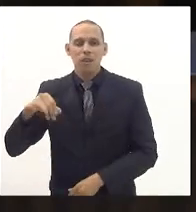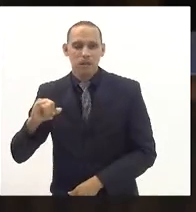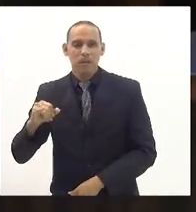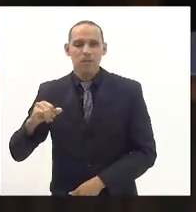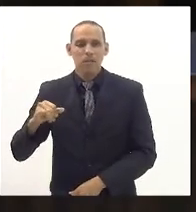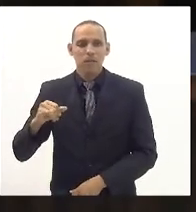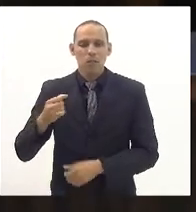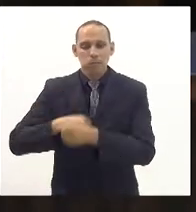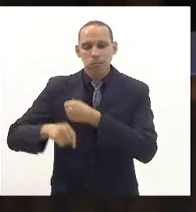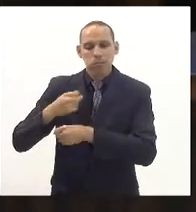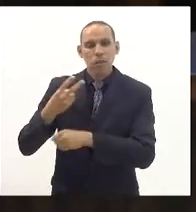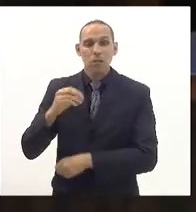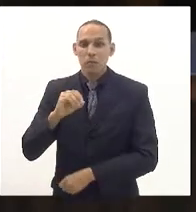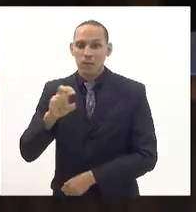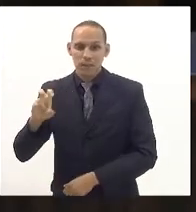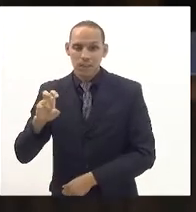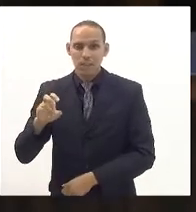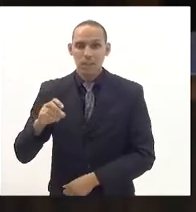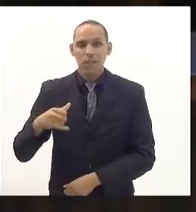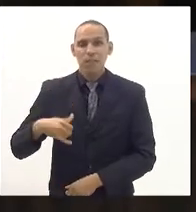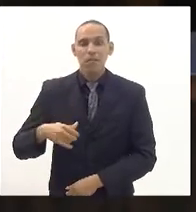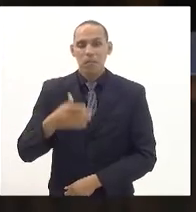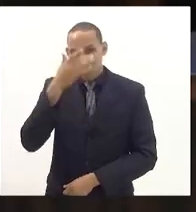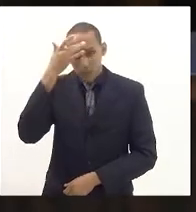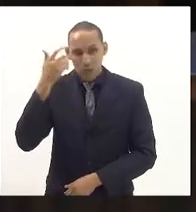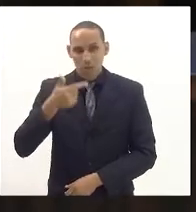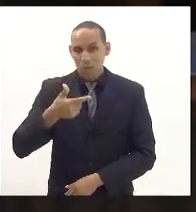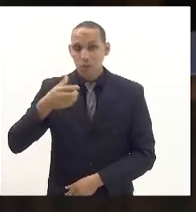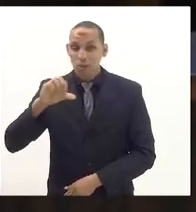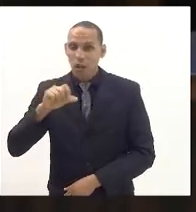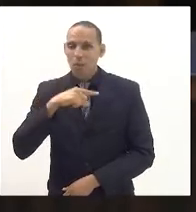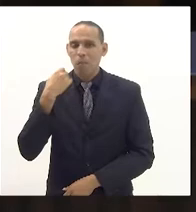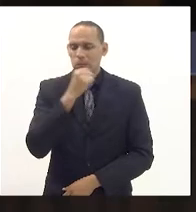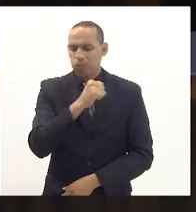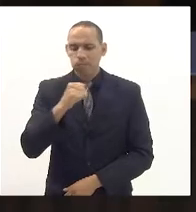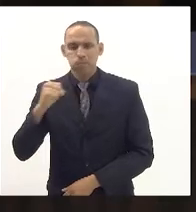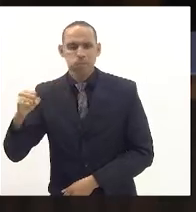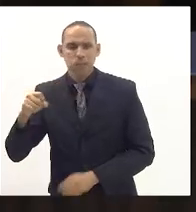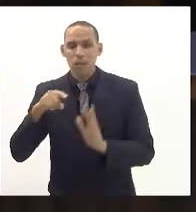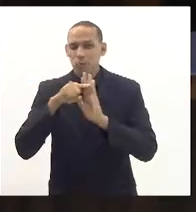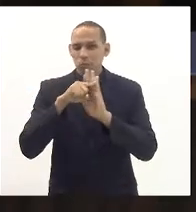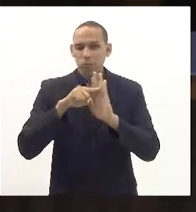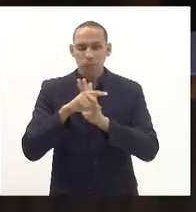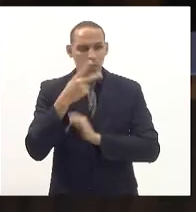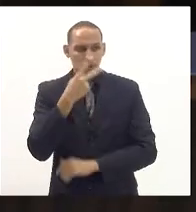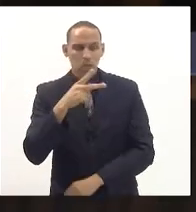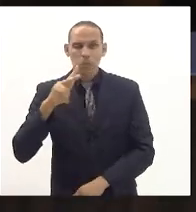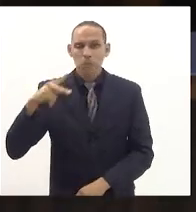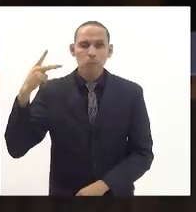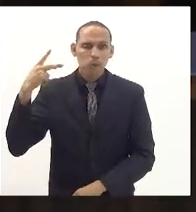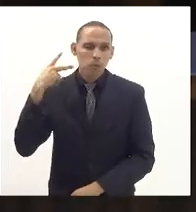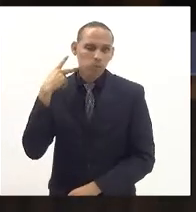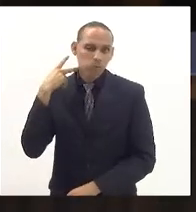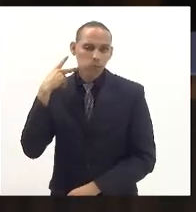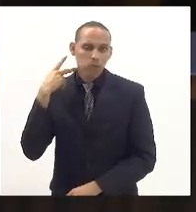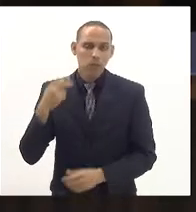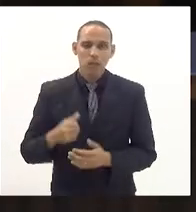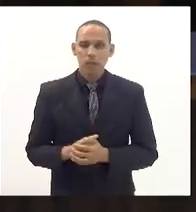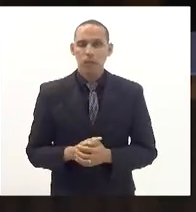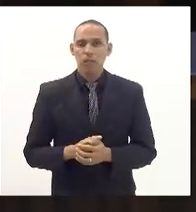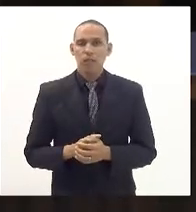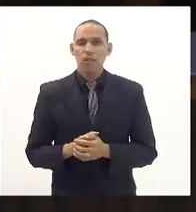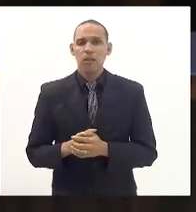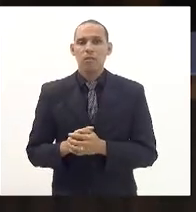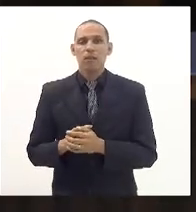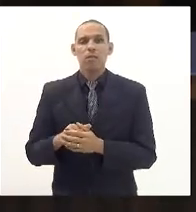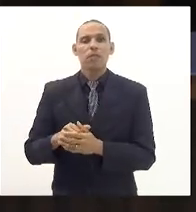2005 quando 29 pessoas foram assassinadas a investigação conduzida pelo promotor do promotor